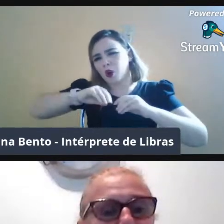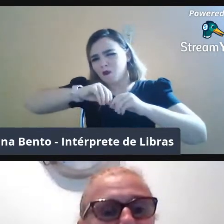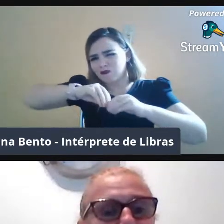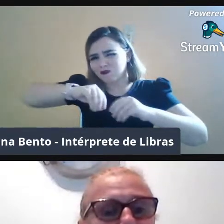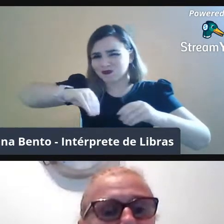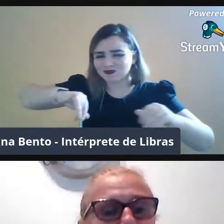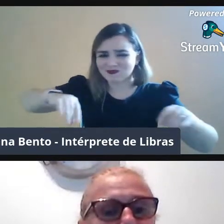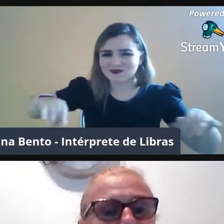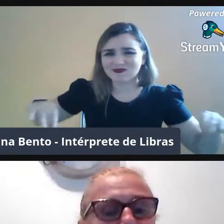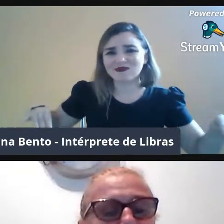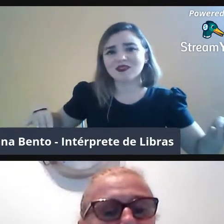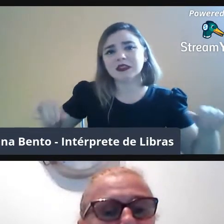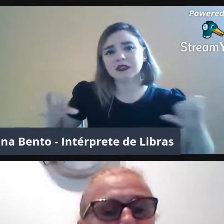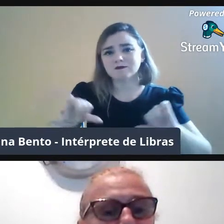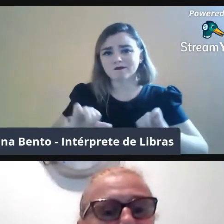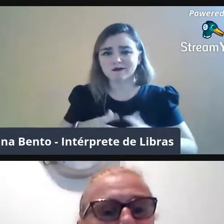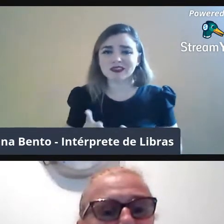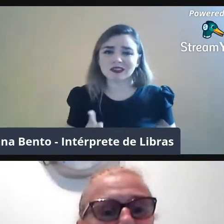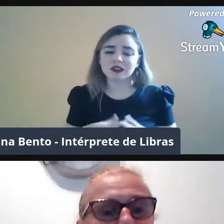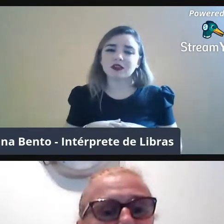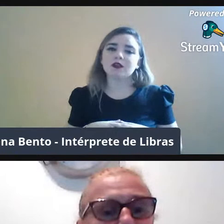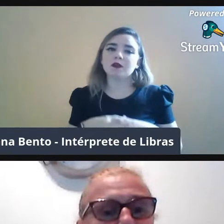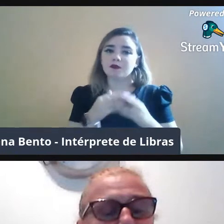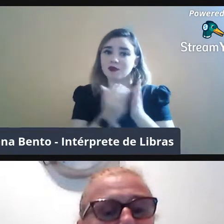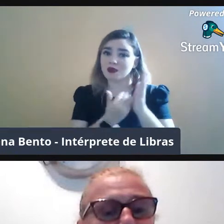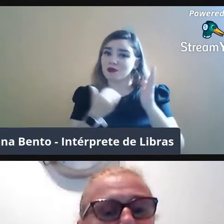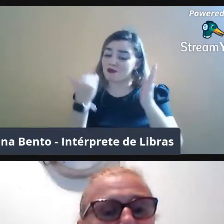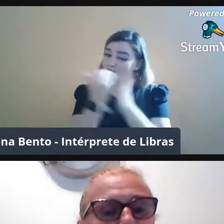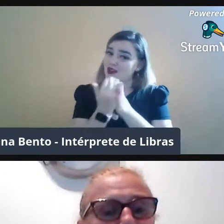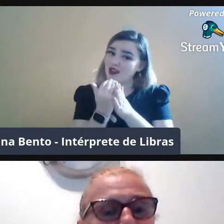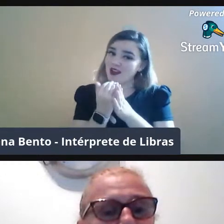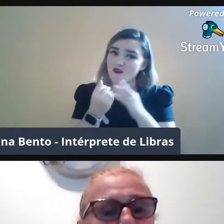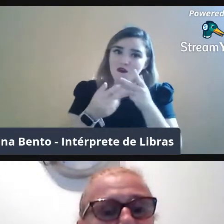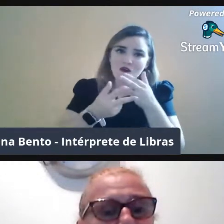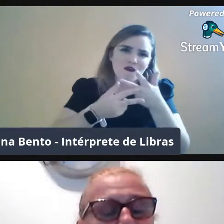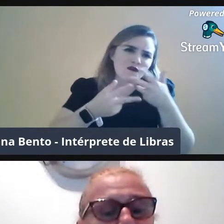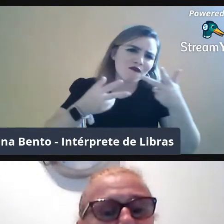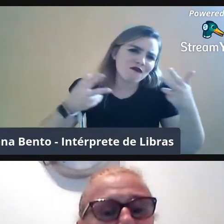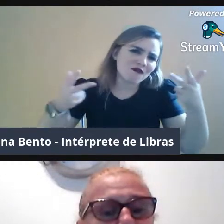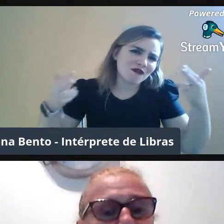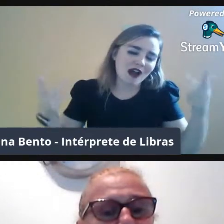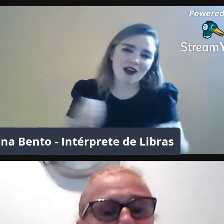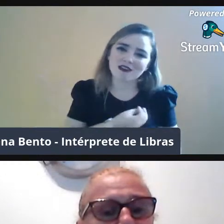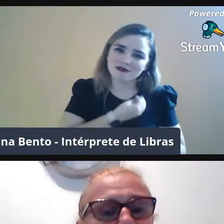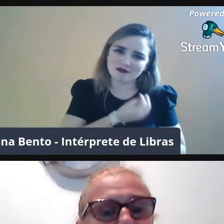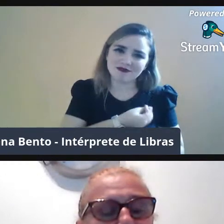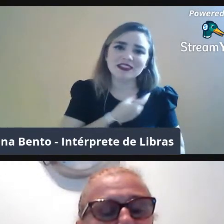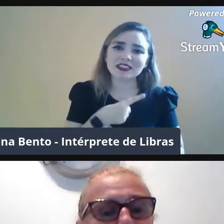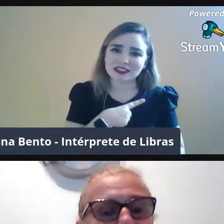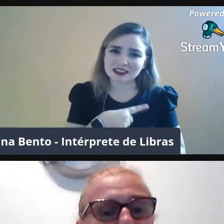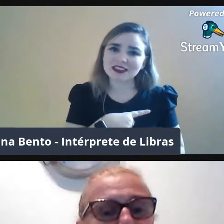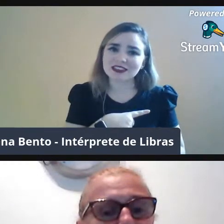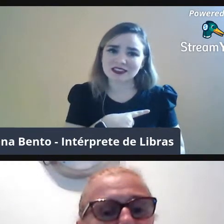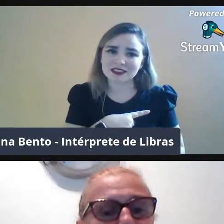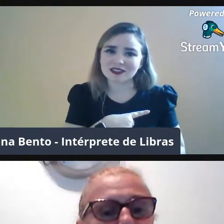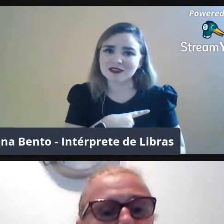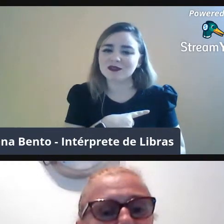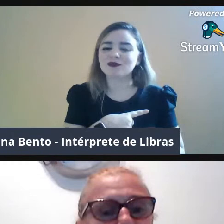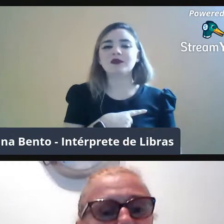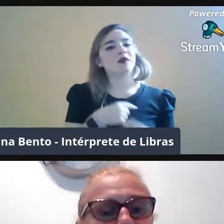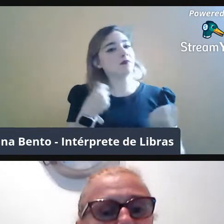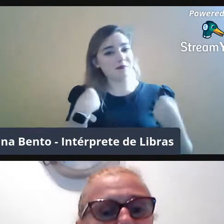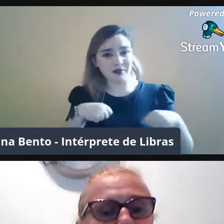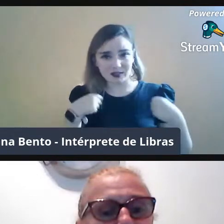e muito mais, principalmente pela diversidade de vida na Amazônia, ela precisa ser preservada.